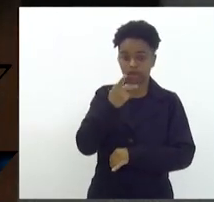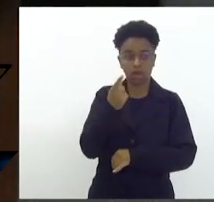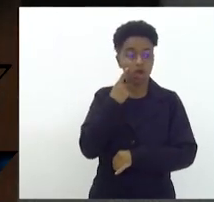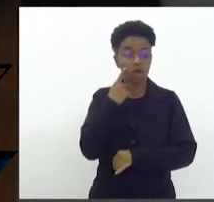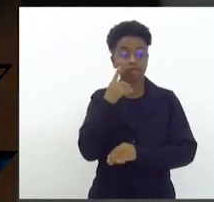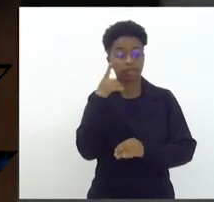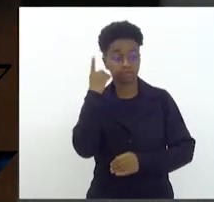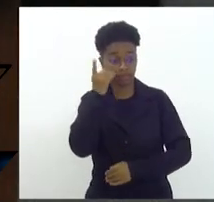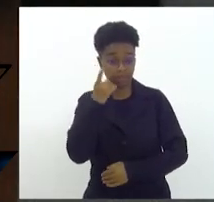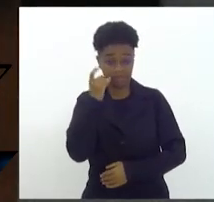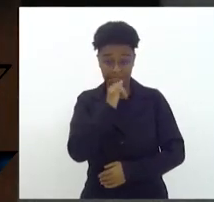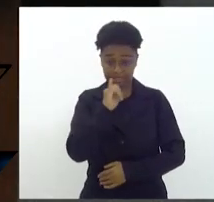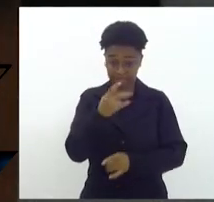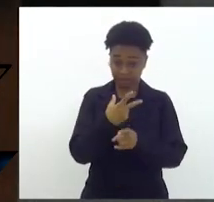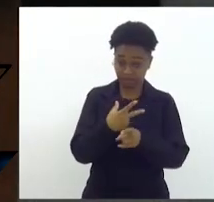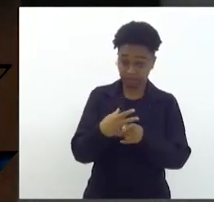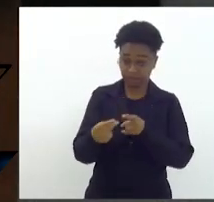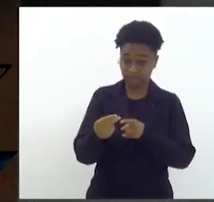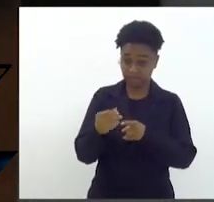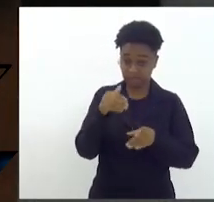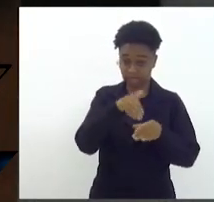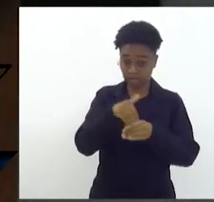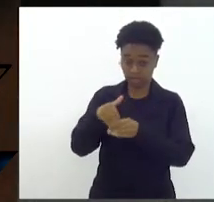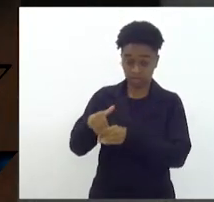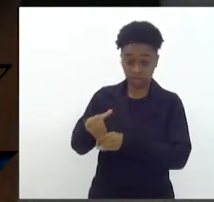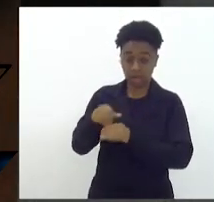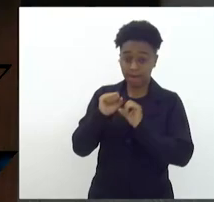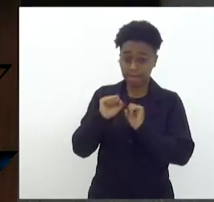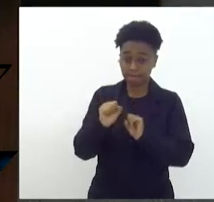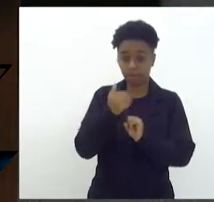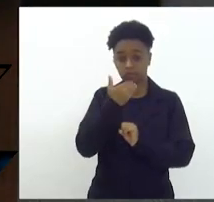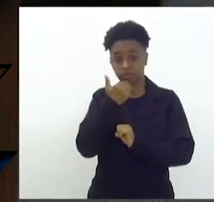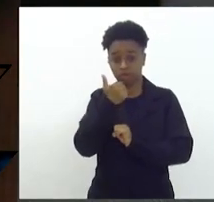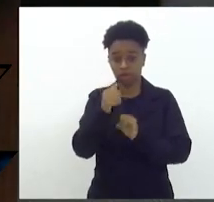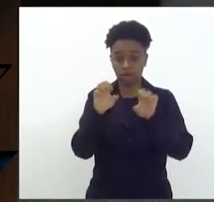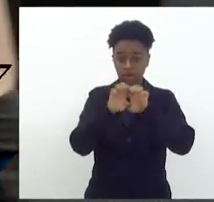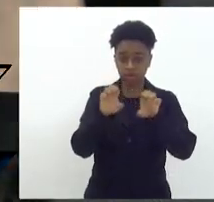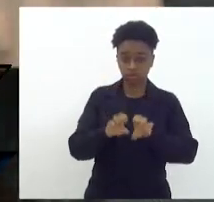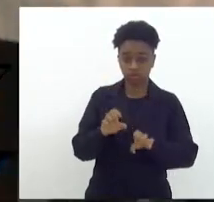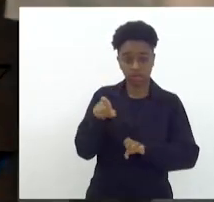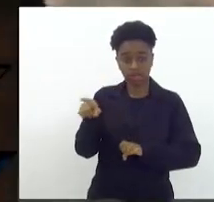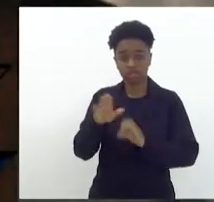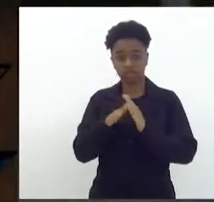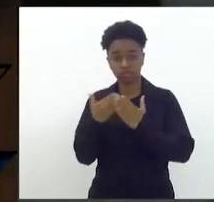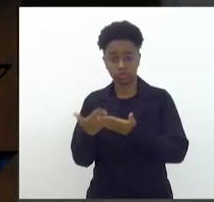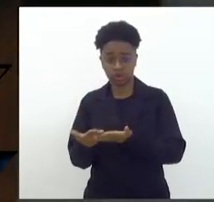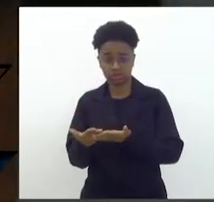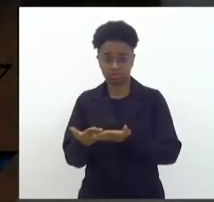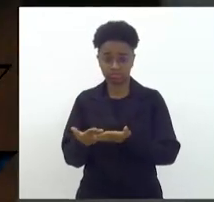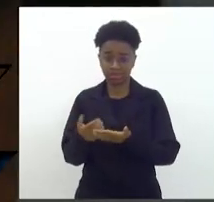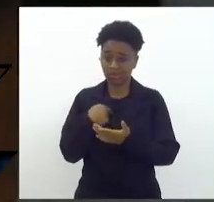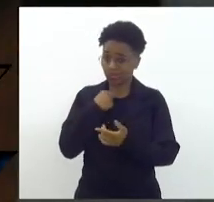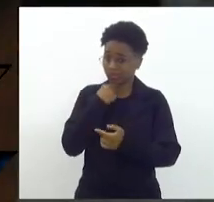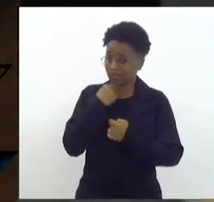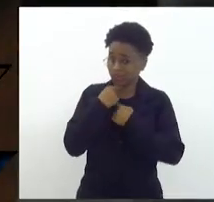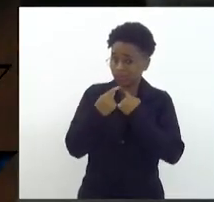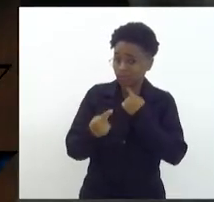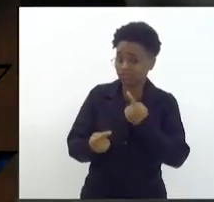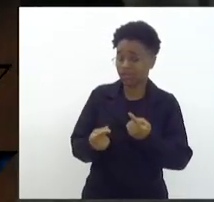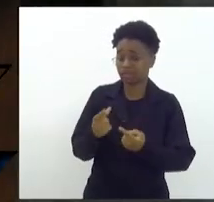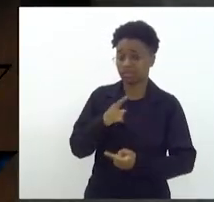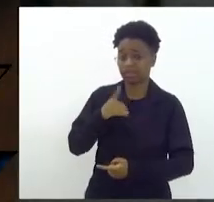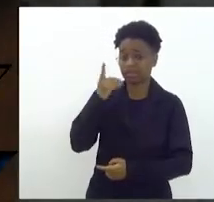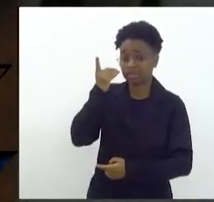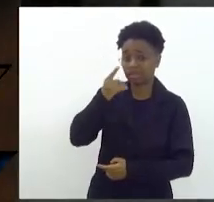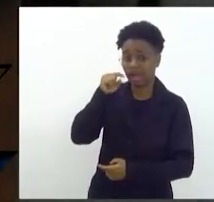Deputado se você ganhar essa eleição você pode melhorar a estrutura daquela escola eu duvido a gente ter um deputado